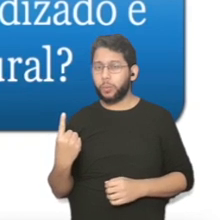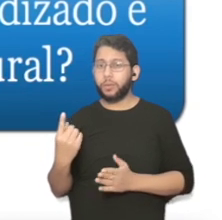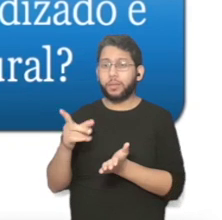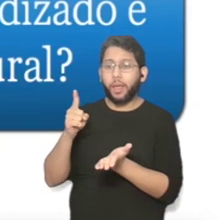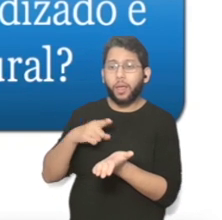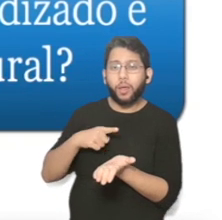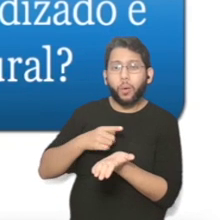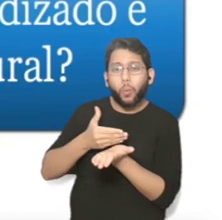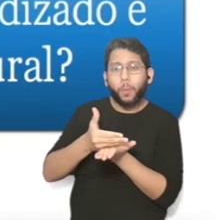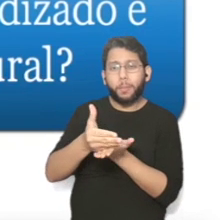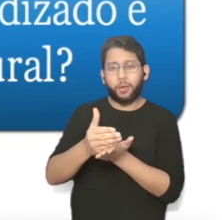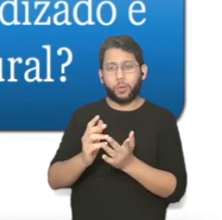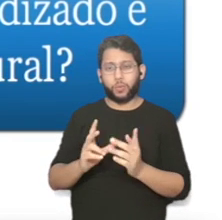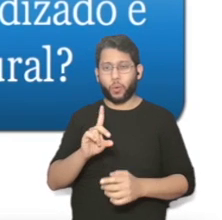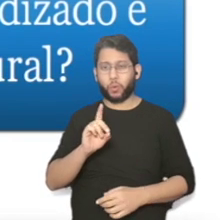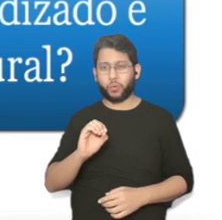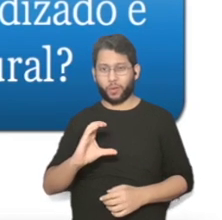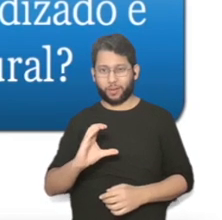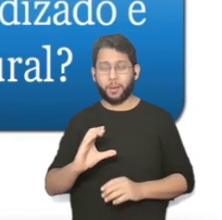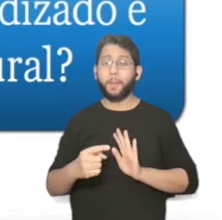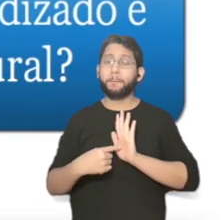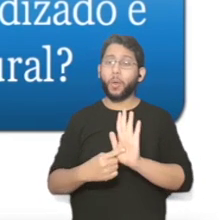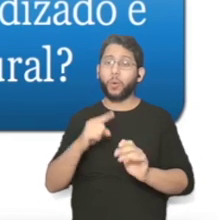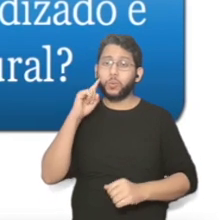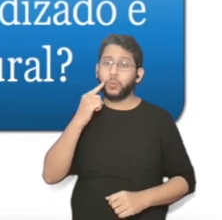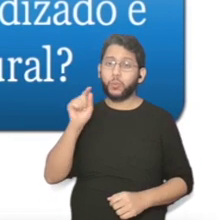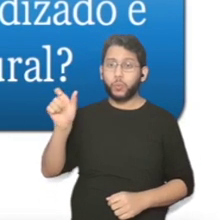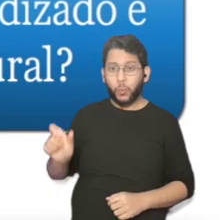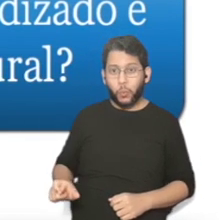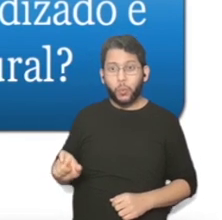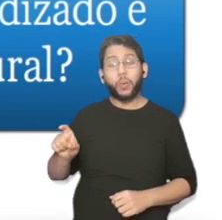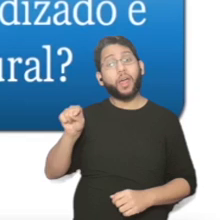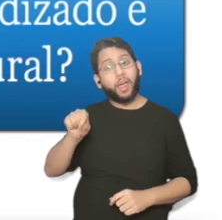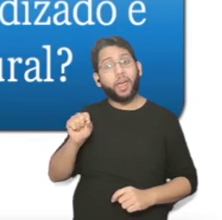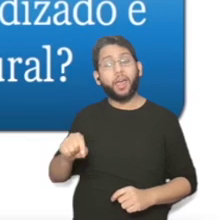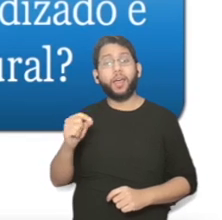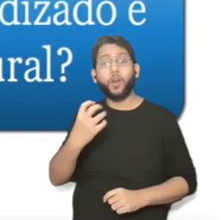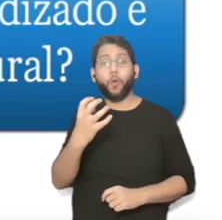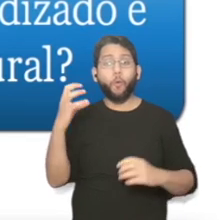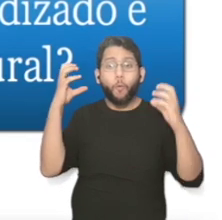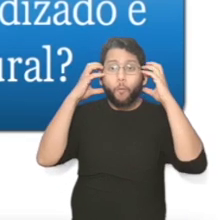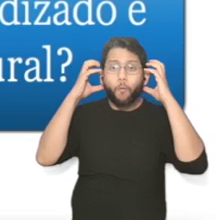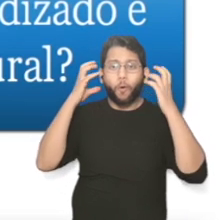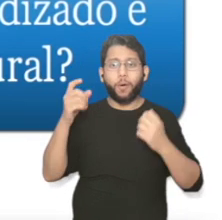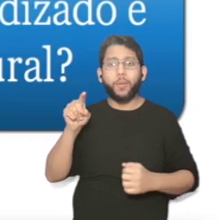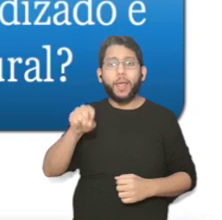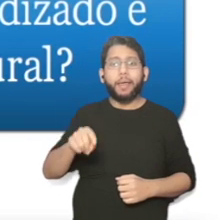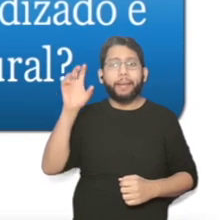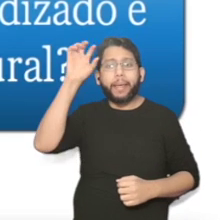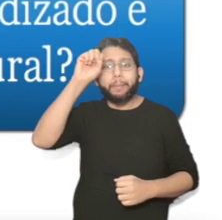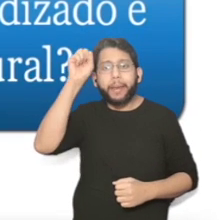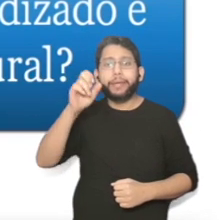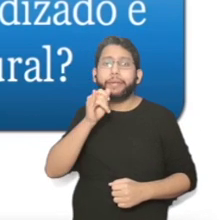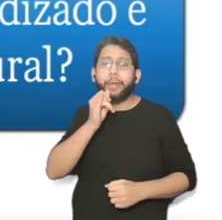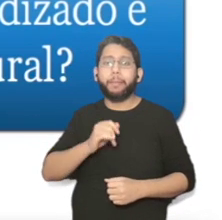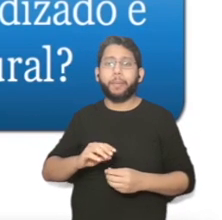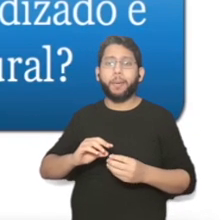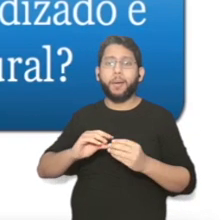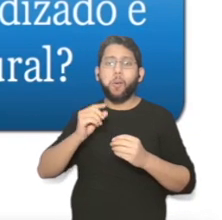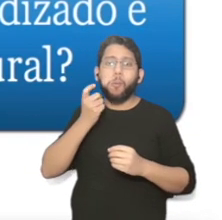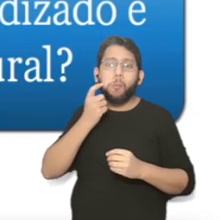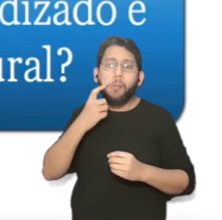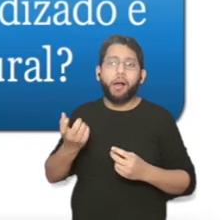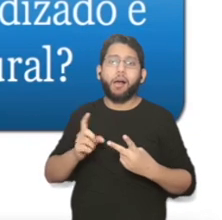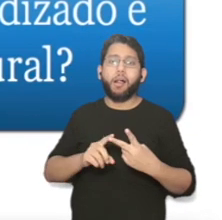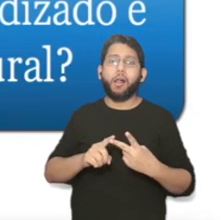do documentário, onde mostra um garotinho numa terapia fonoaudiológica. Nele ele vai aprender, por exemplo, a verbalizar palavras como bala,